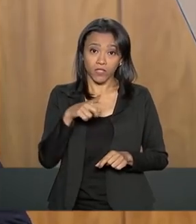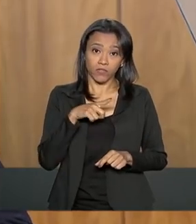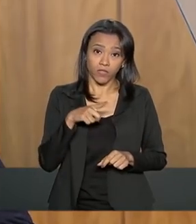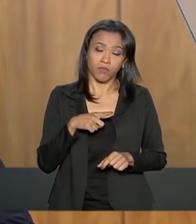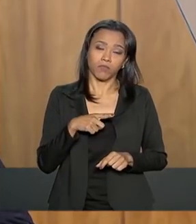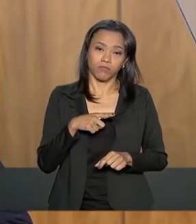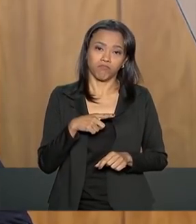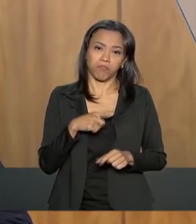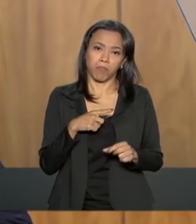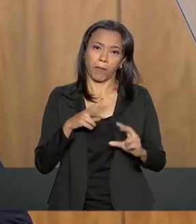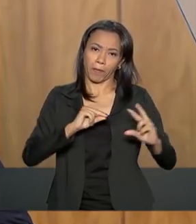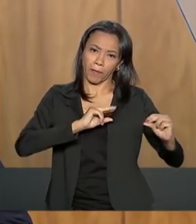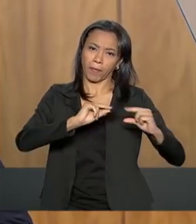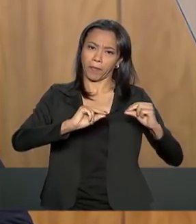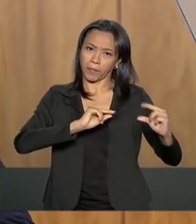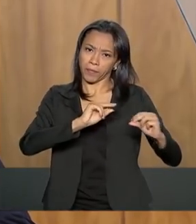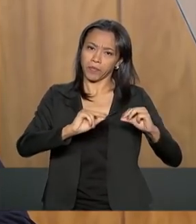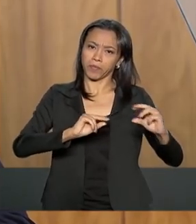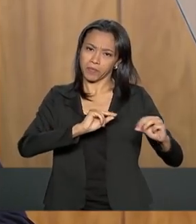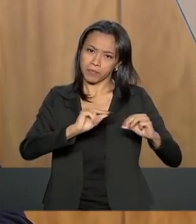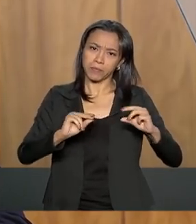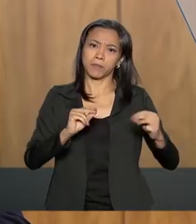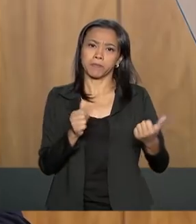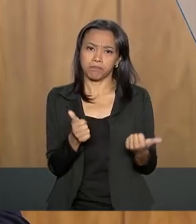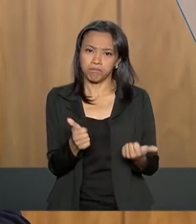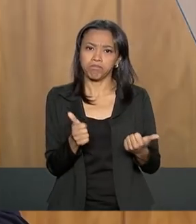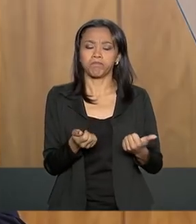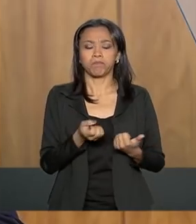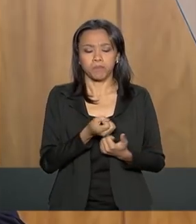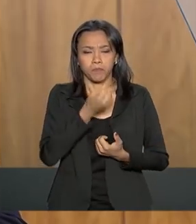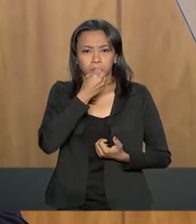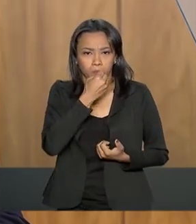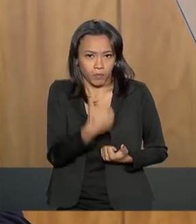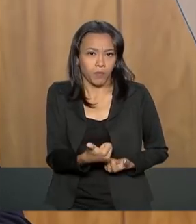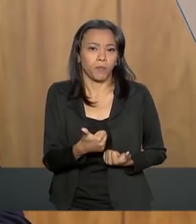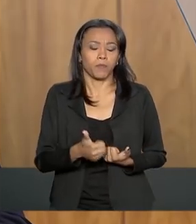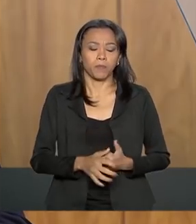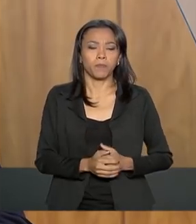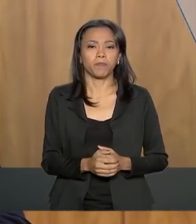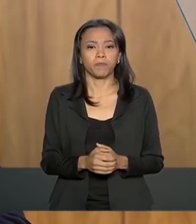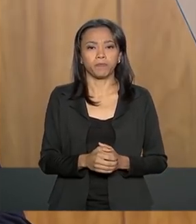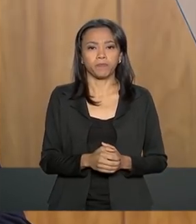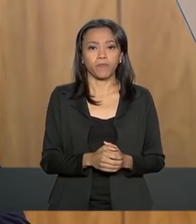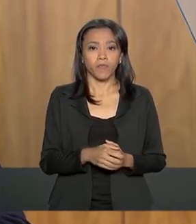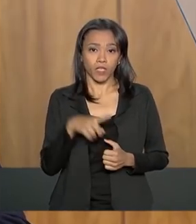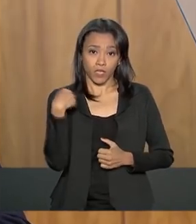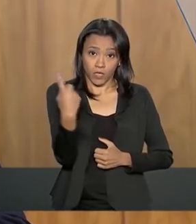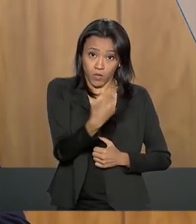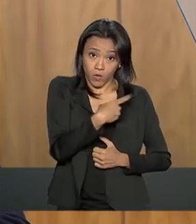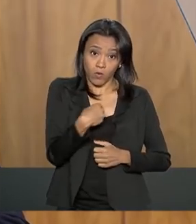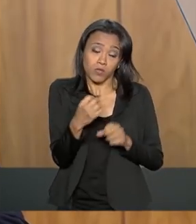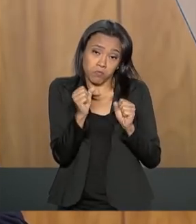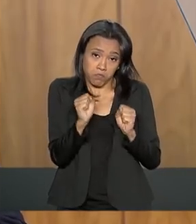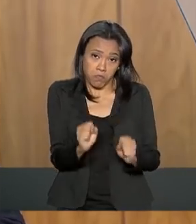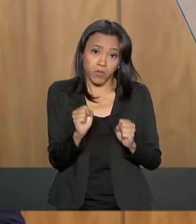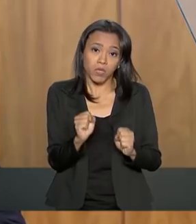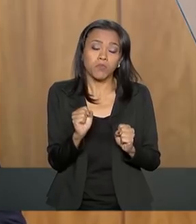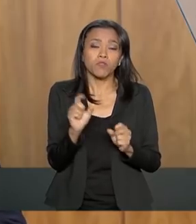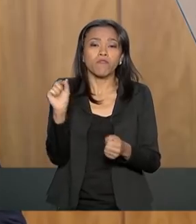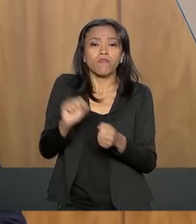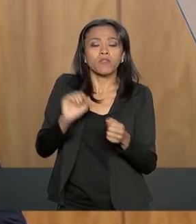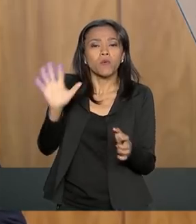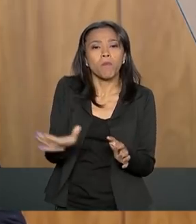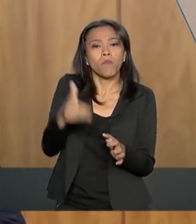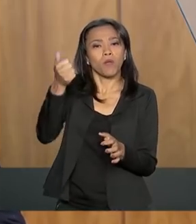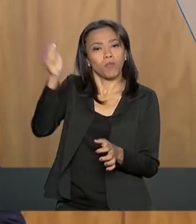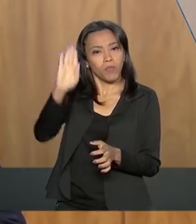termo e estamos perfeitamente emanados e podemos fazer o melhor para o Brasil